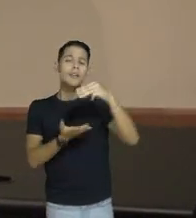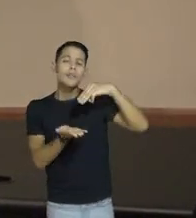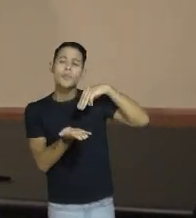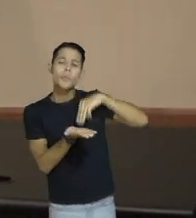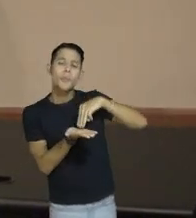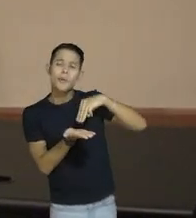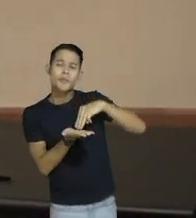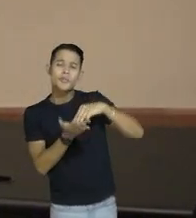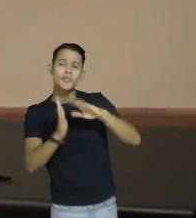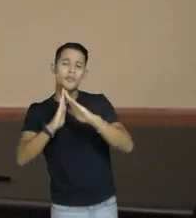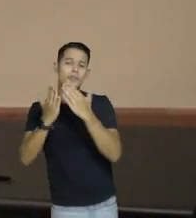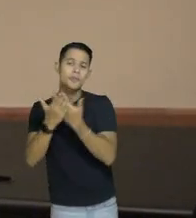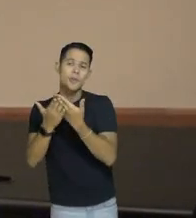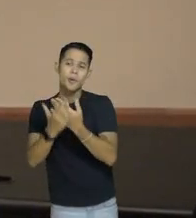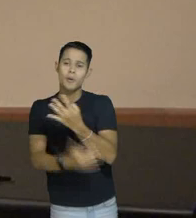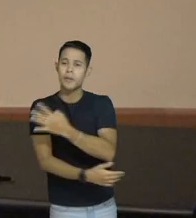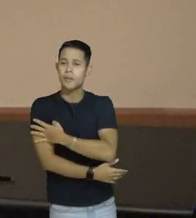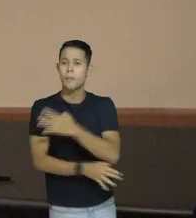na quarta série?